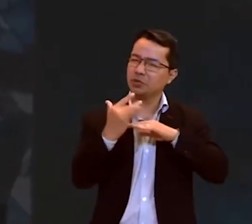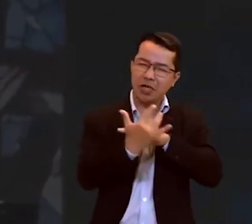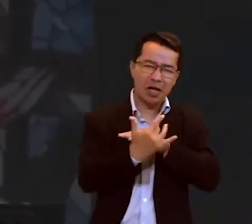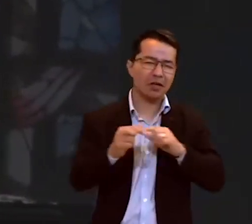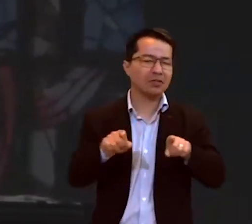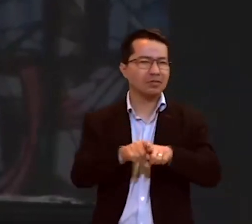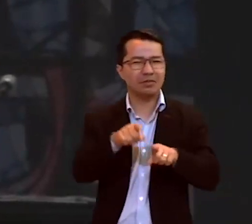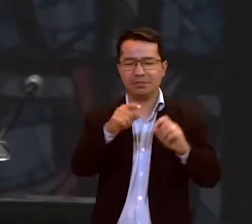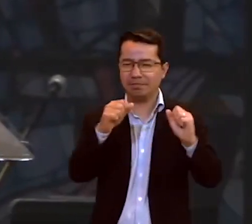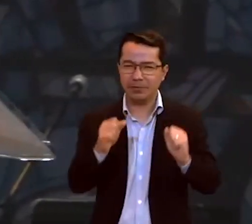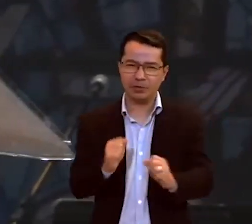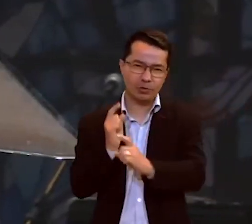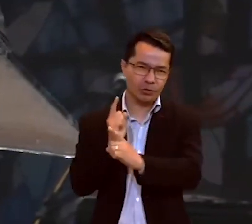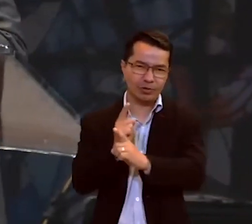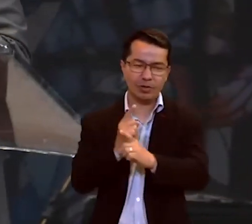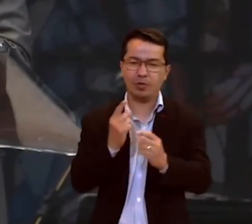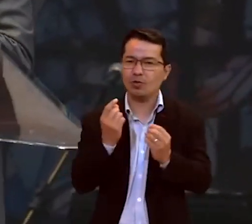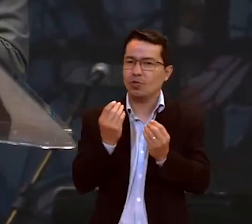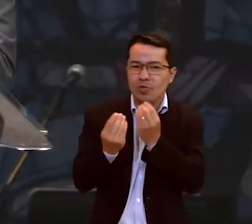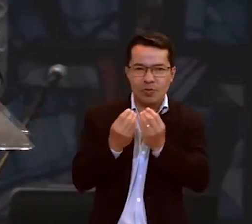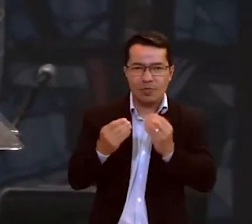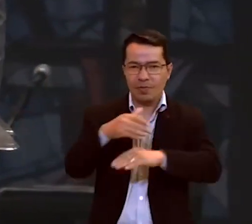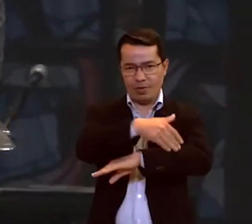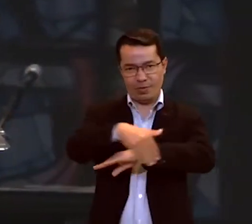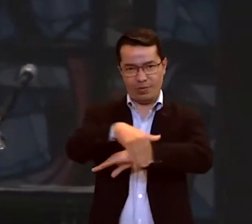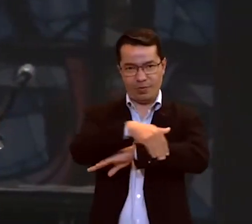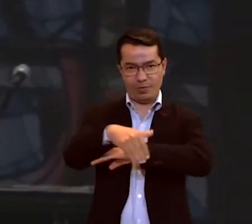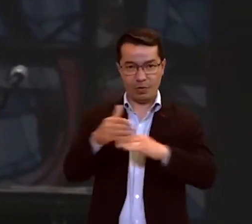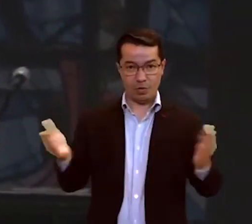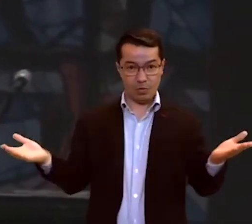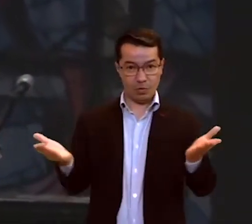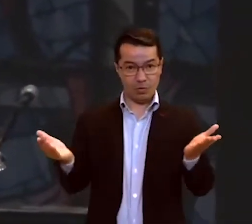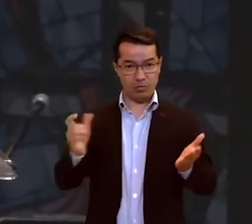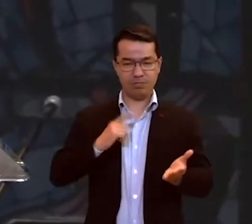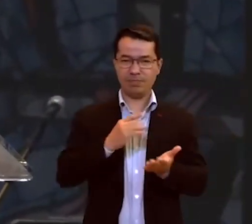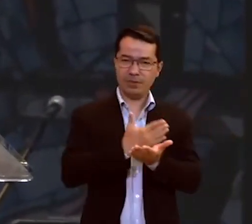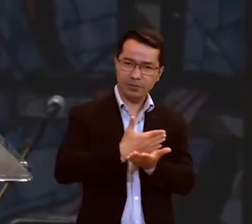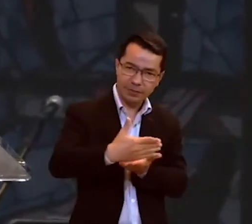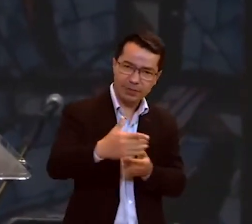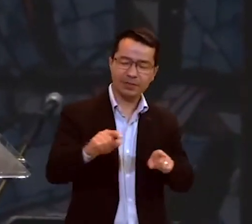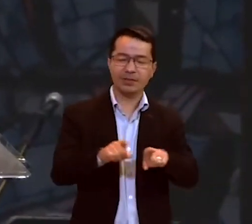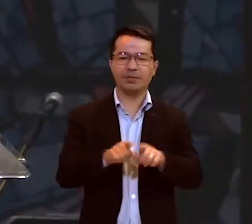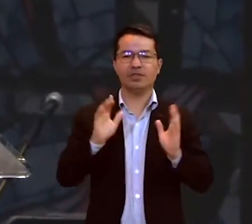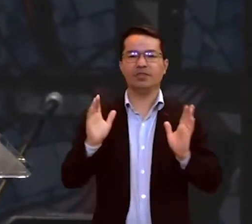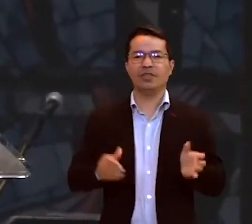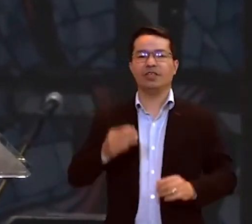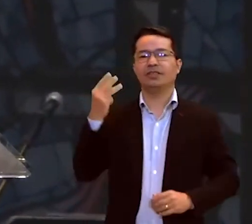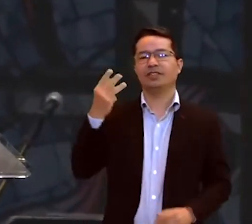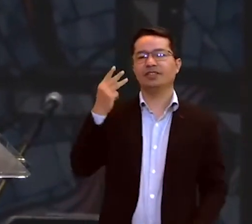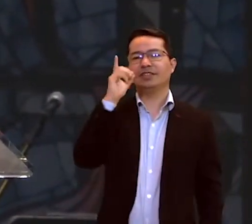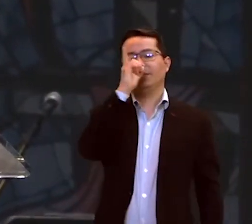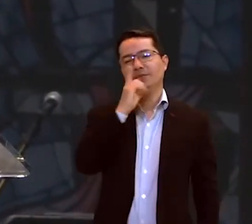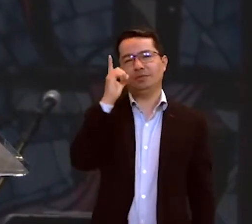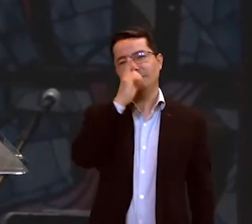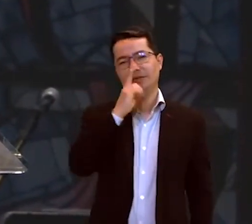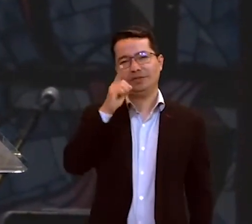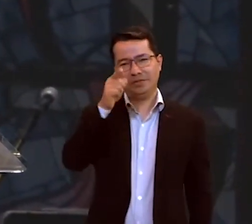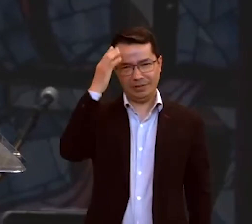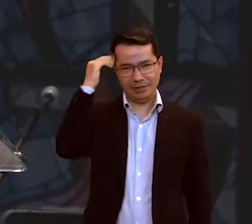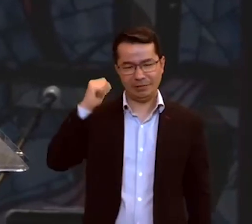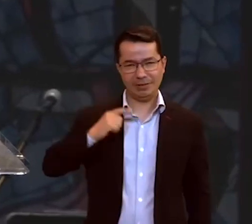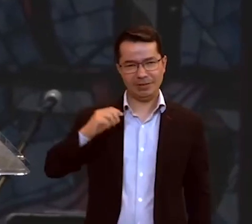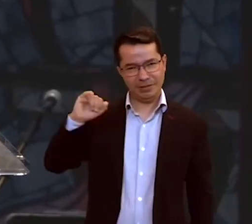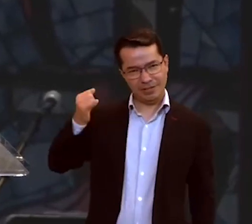conosco. E pregando hoje, começando, vamos dizer assim, já no terceiro domingo, mas janeiro é um mês ainda que o pessoal está